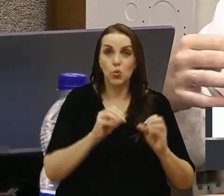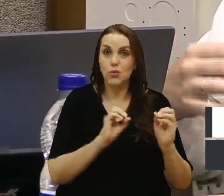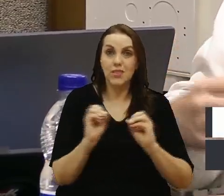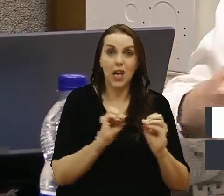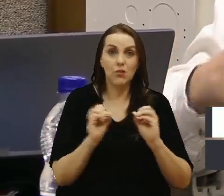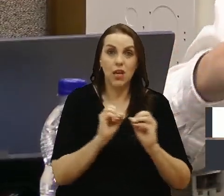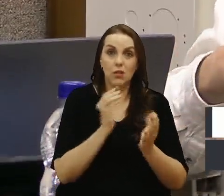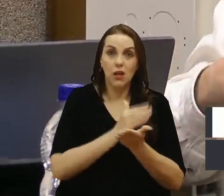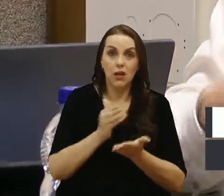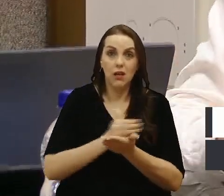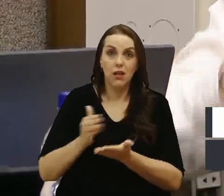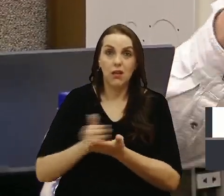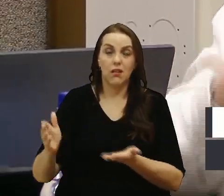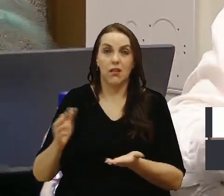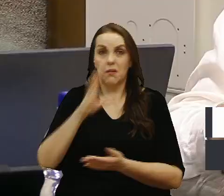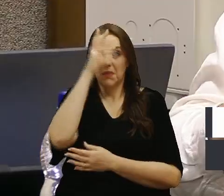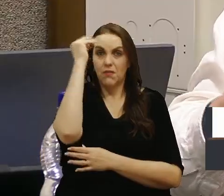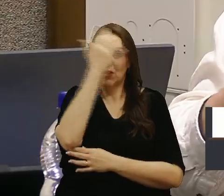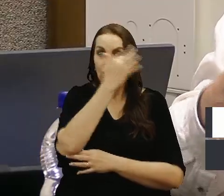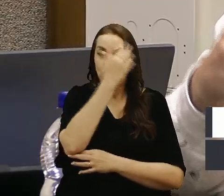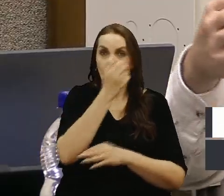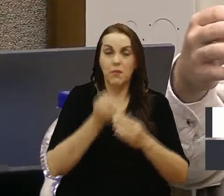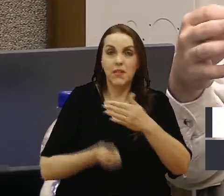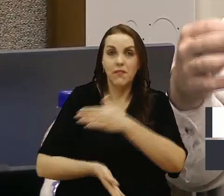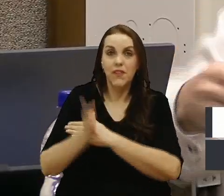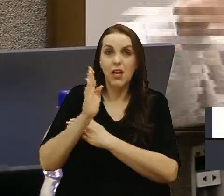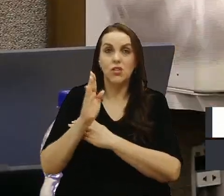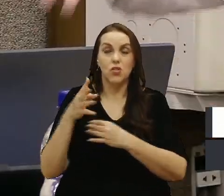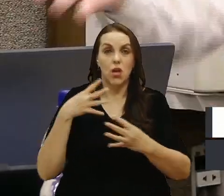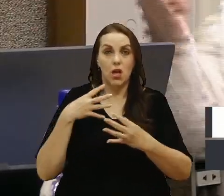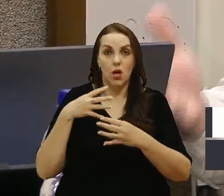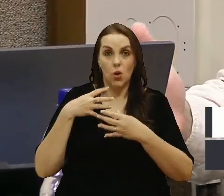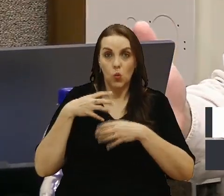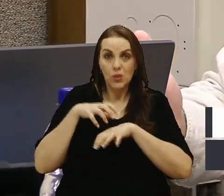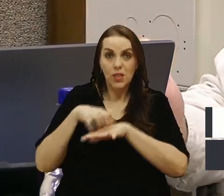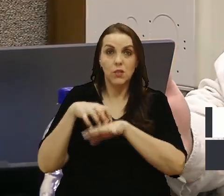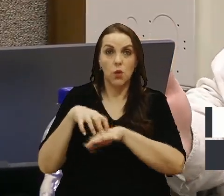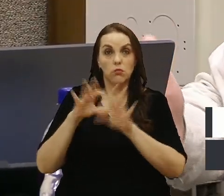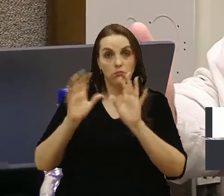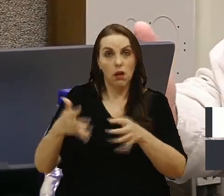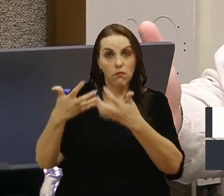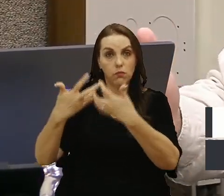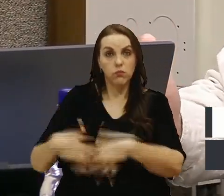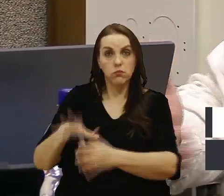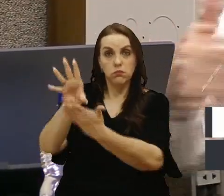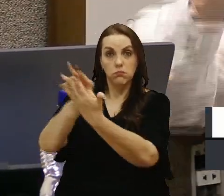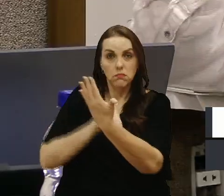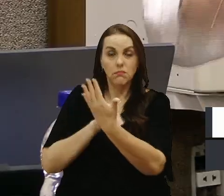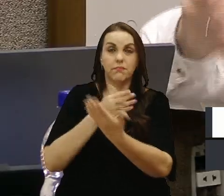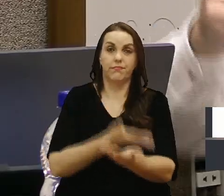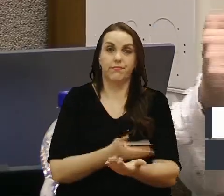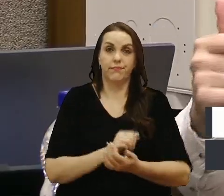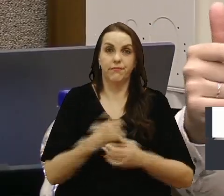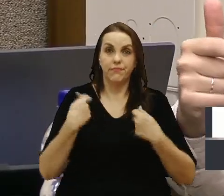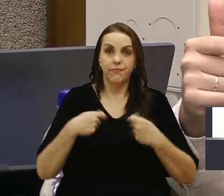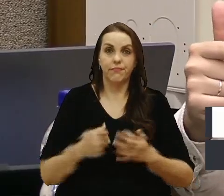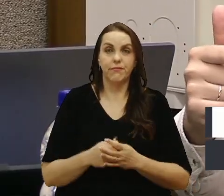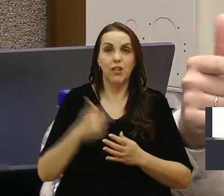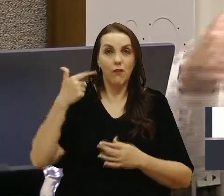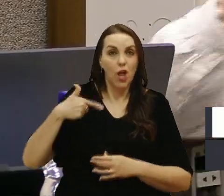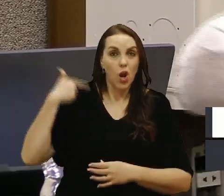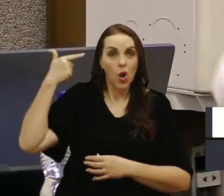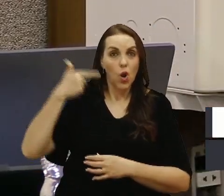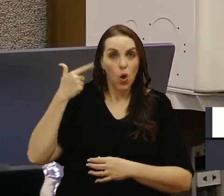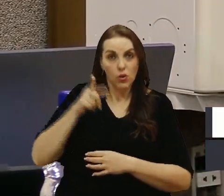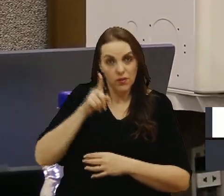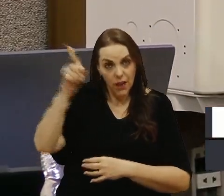não, o prefeito Adiló precisa viajar para algum lugar que o transporte funcione e copiar o modelo. É isso que ele precisa fazer. Vai a Londres, que o transporte